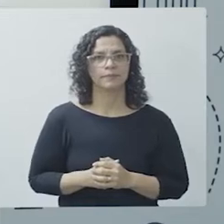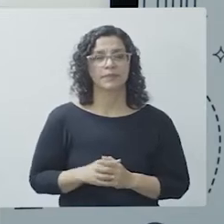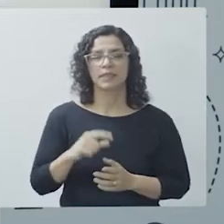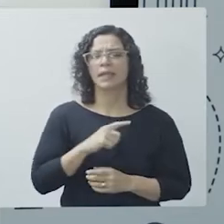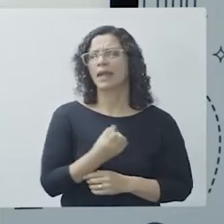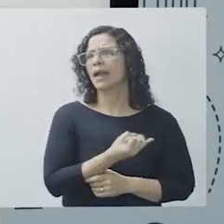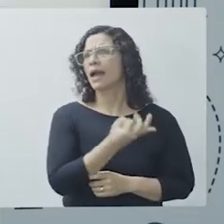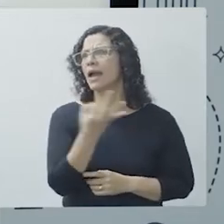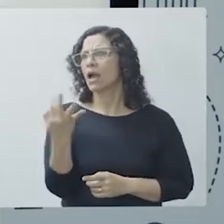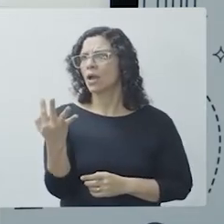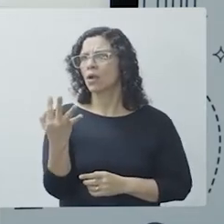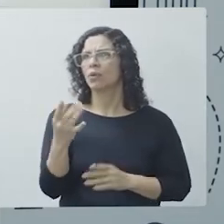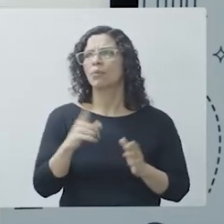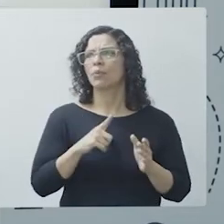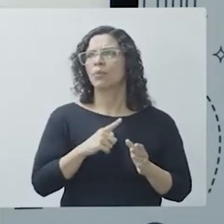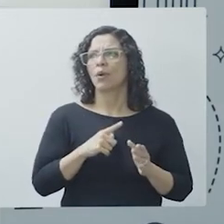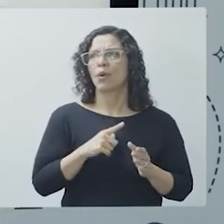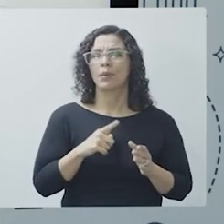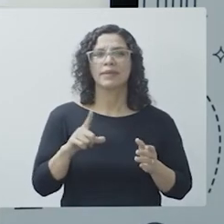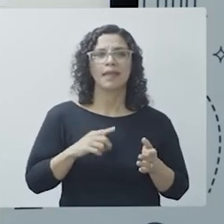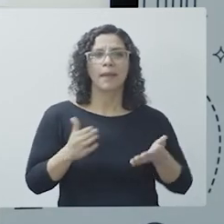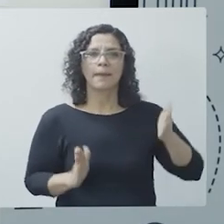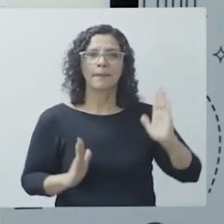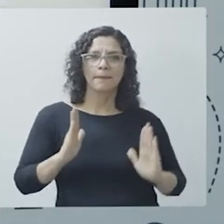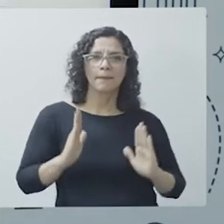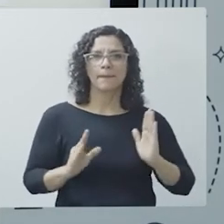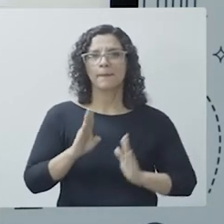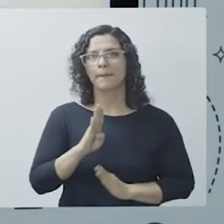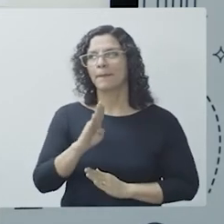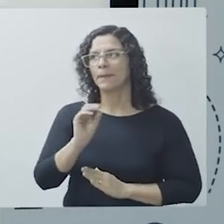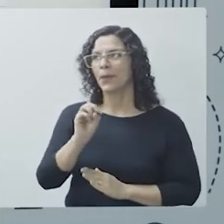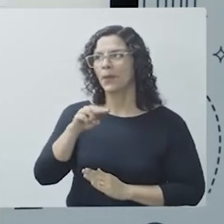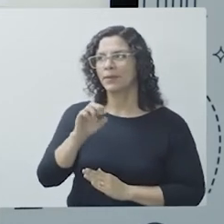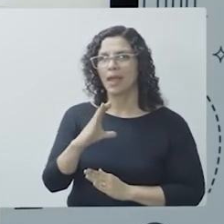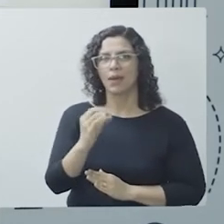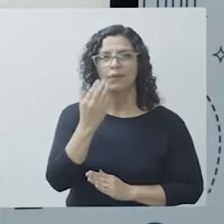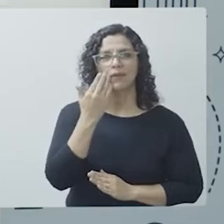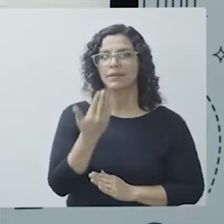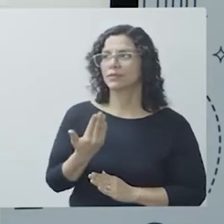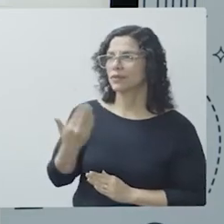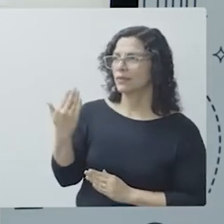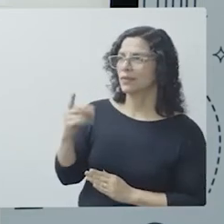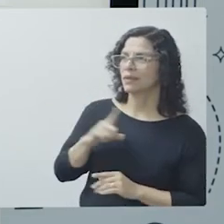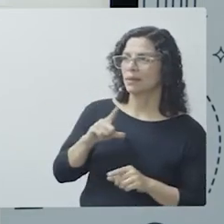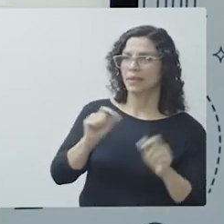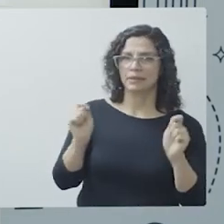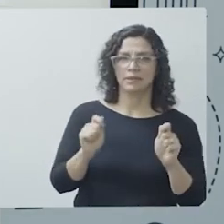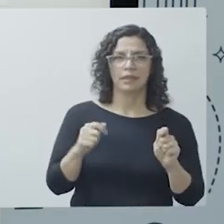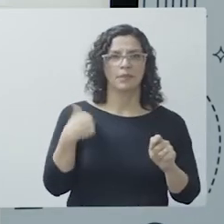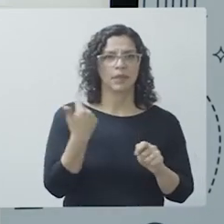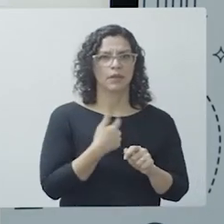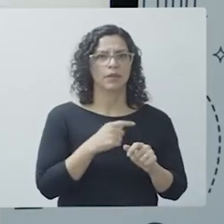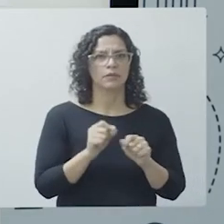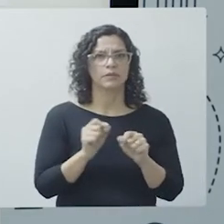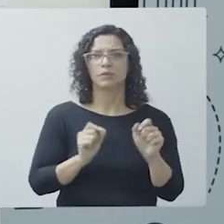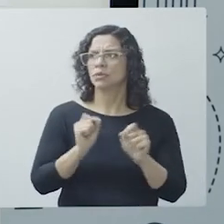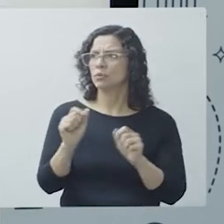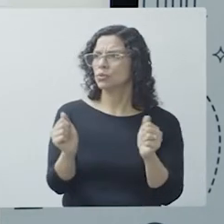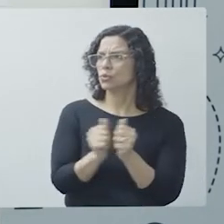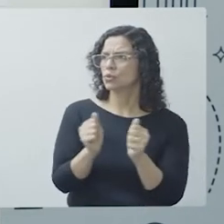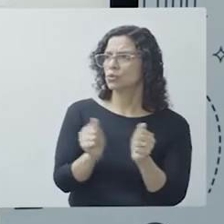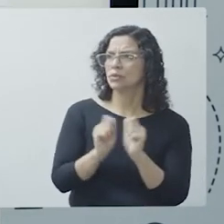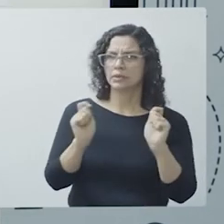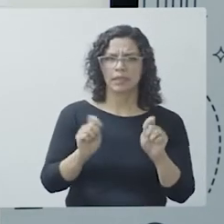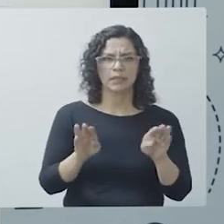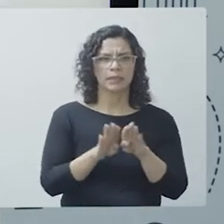de alguns bonecos. Vocês também podem fazer para a gente fazer